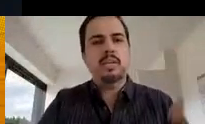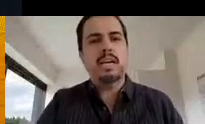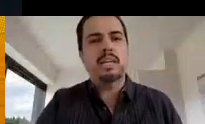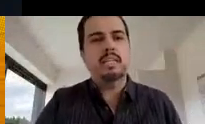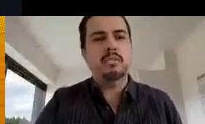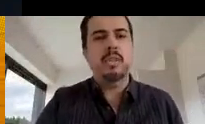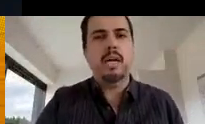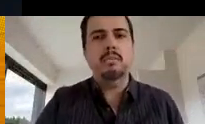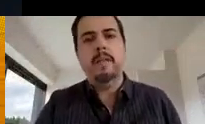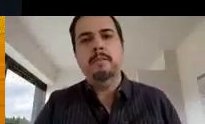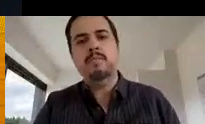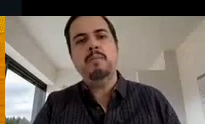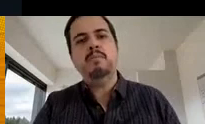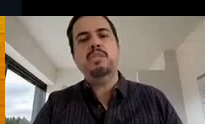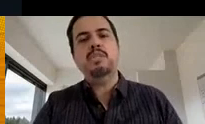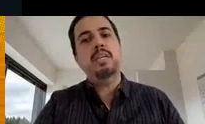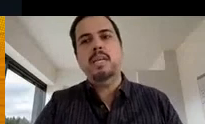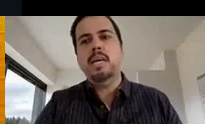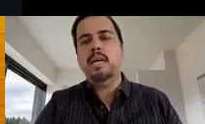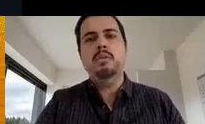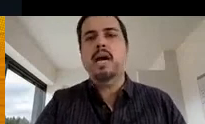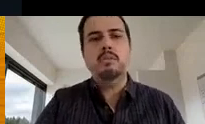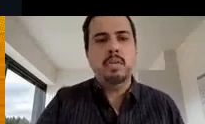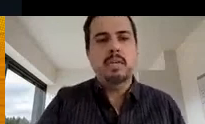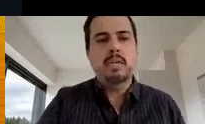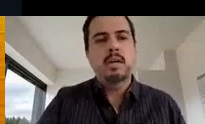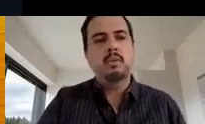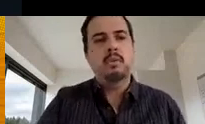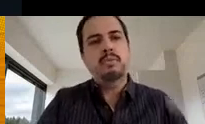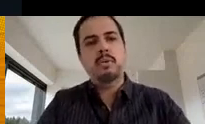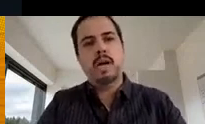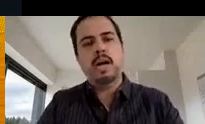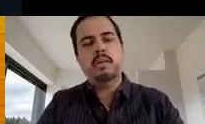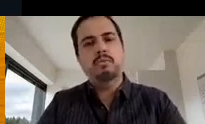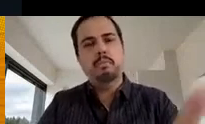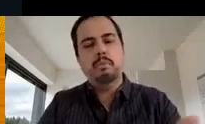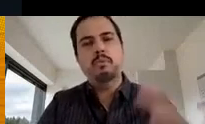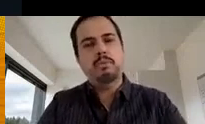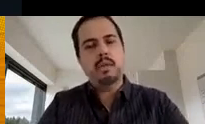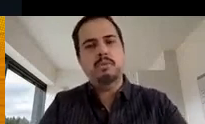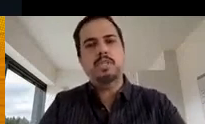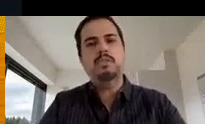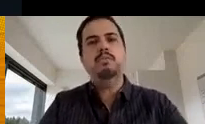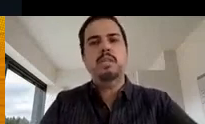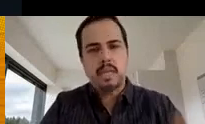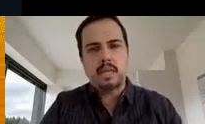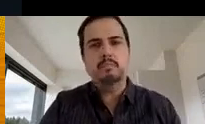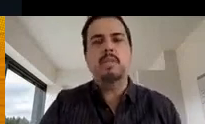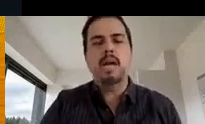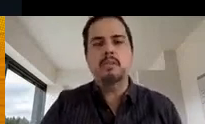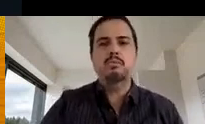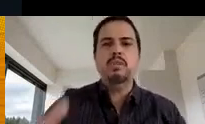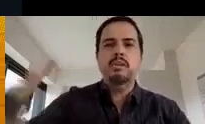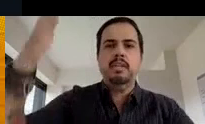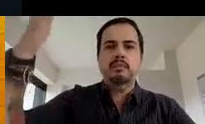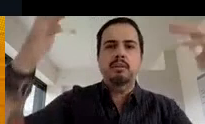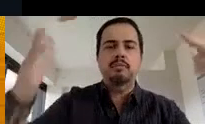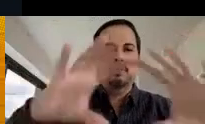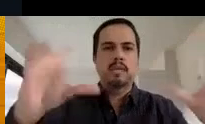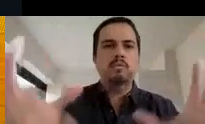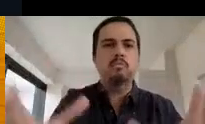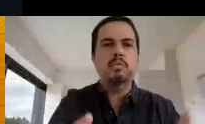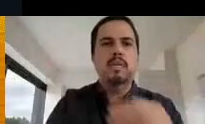guiado por resultados. Quando eu falo que é guiado em resultado, está embutido aí, guiado por dados, né? Quando eu falo focado no público, está embutido aí, guiado por